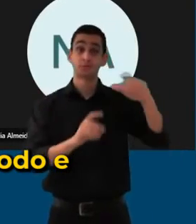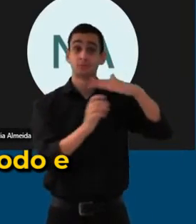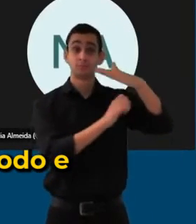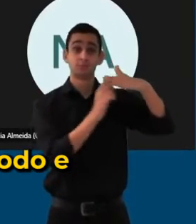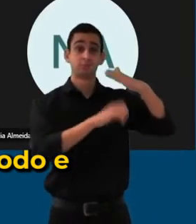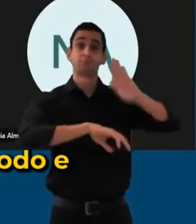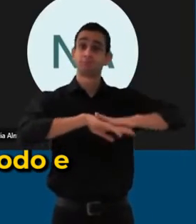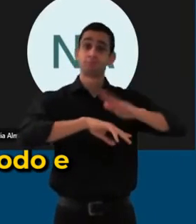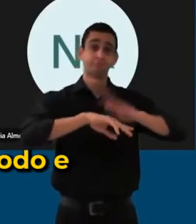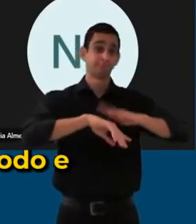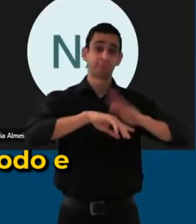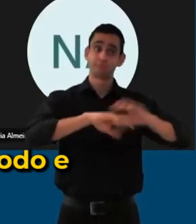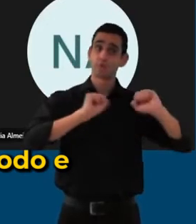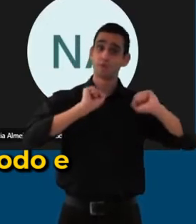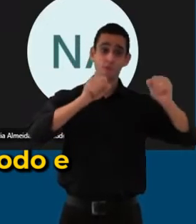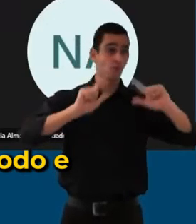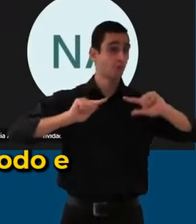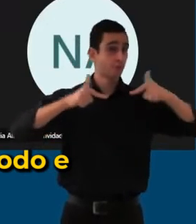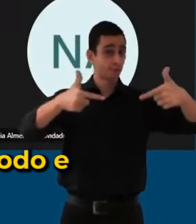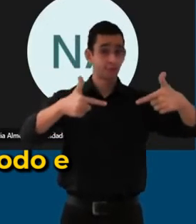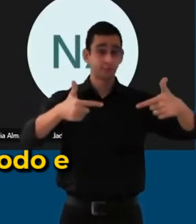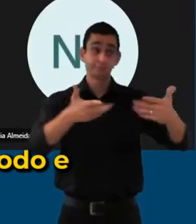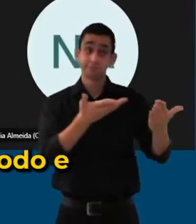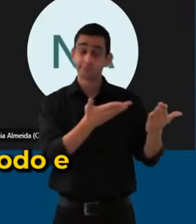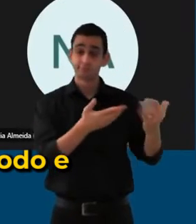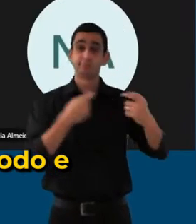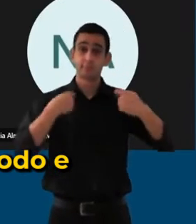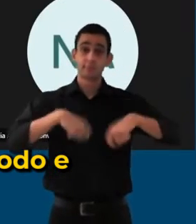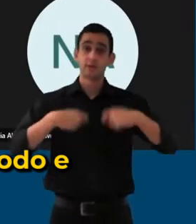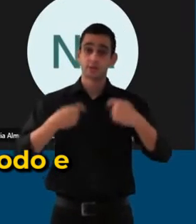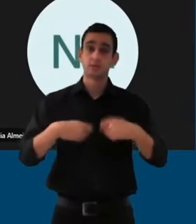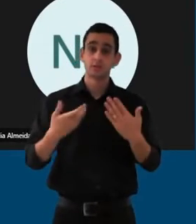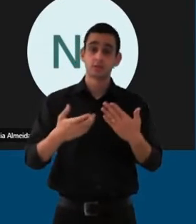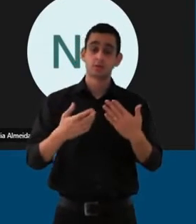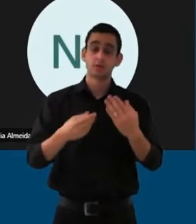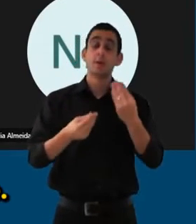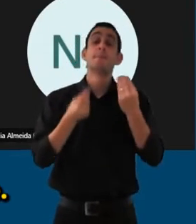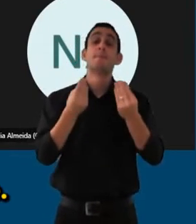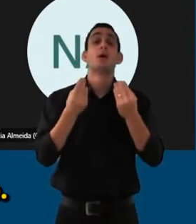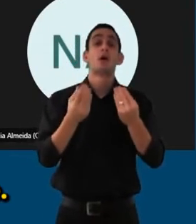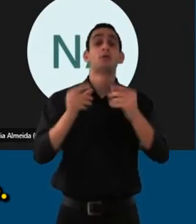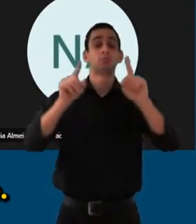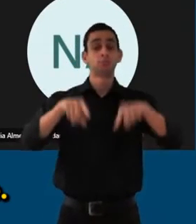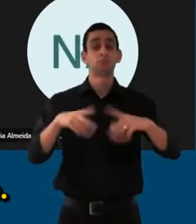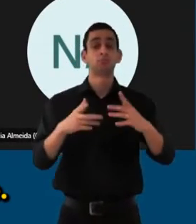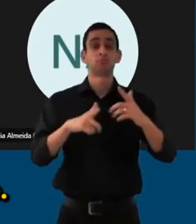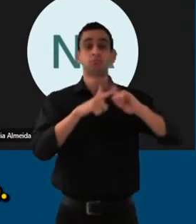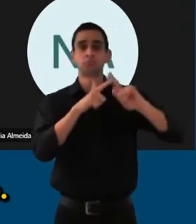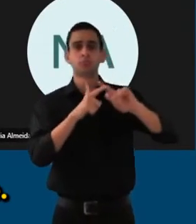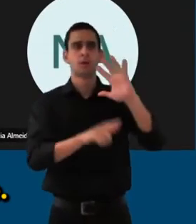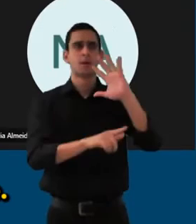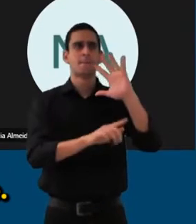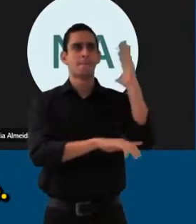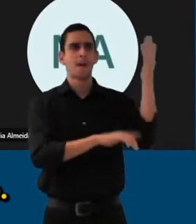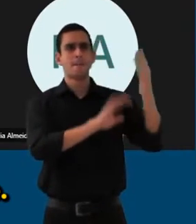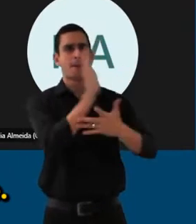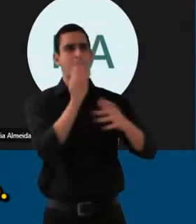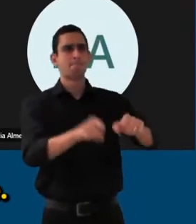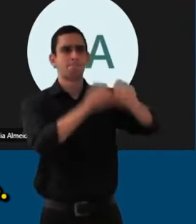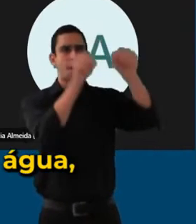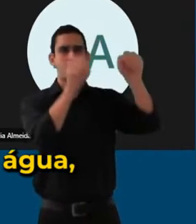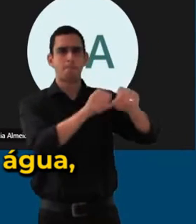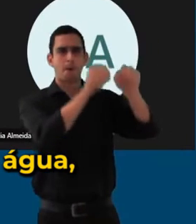e a Votorantim trabalha com isso o tempo todo, e resolver essa questão. Né? Então, não houve suavização